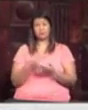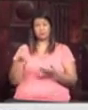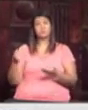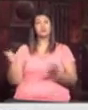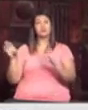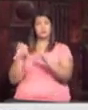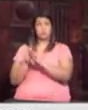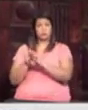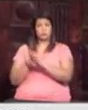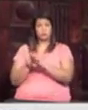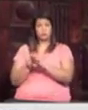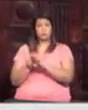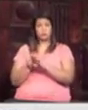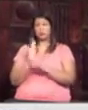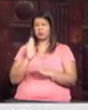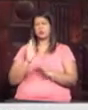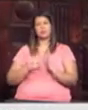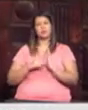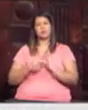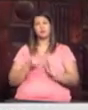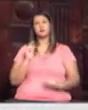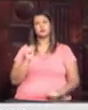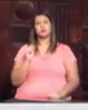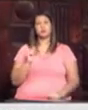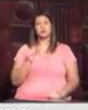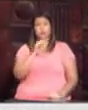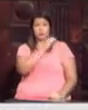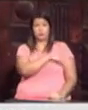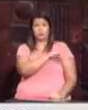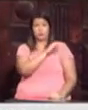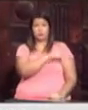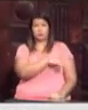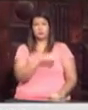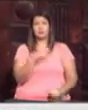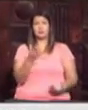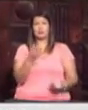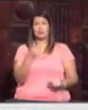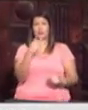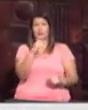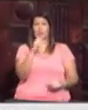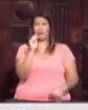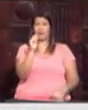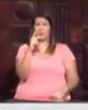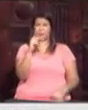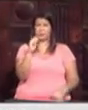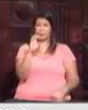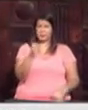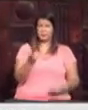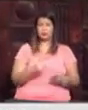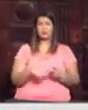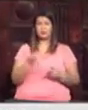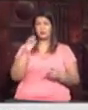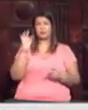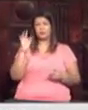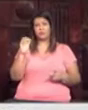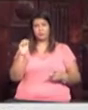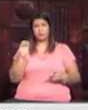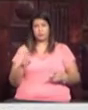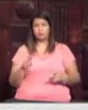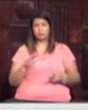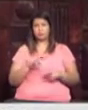portas. Só que não significa o fechamento da porta de uma PAE, de uma FAP ou de uma instituição que presta esse